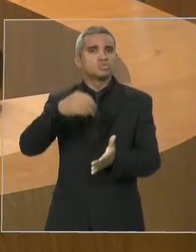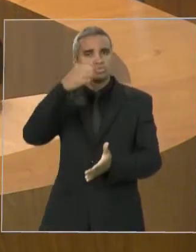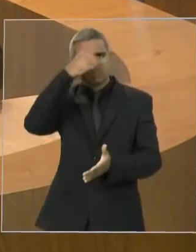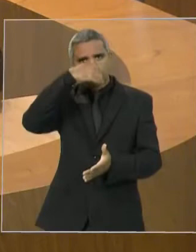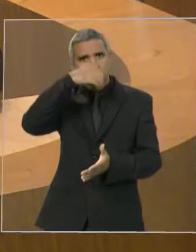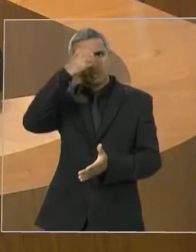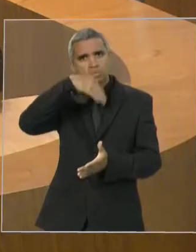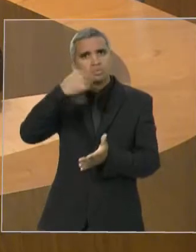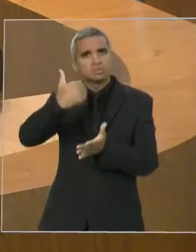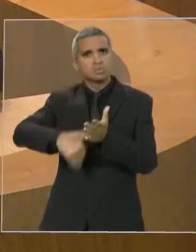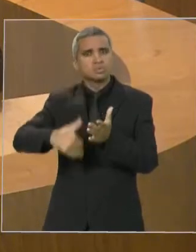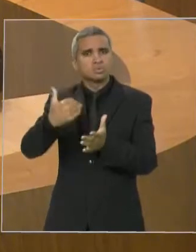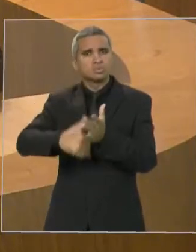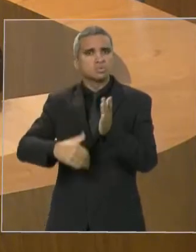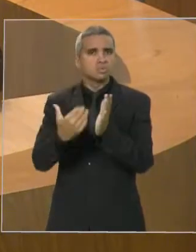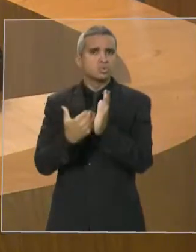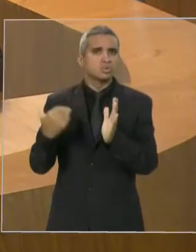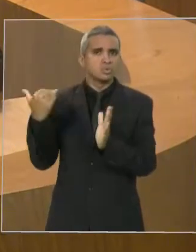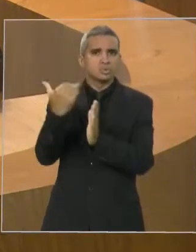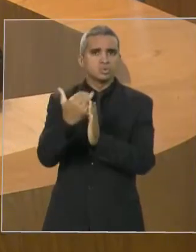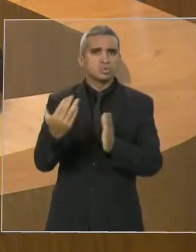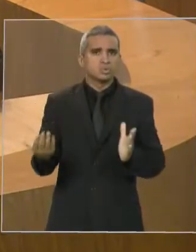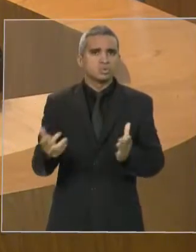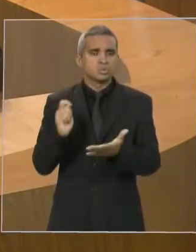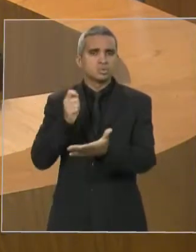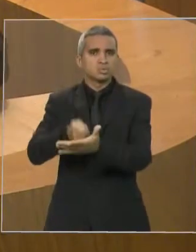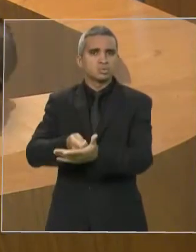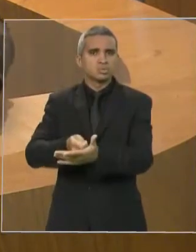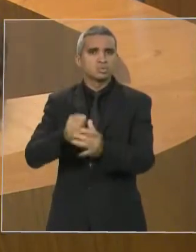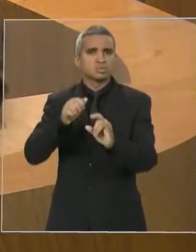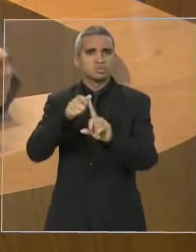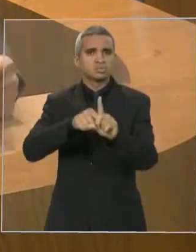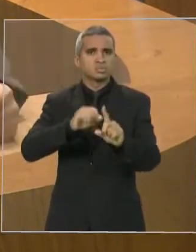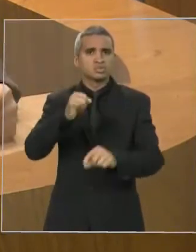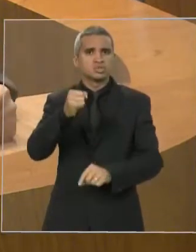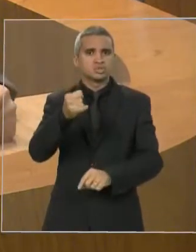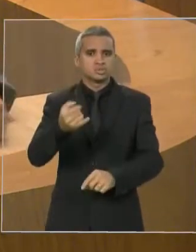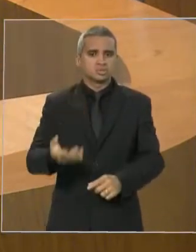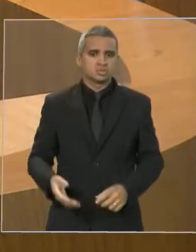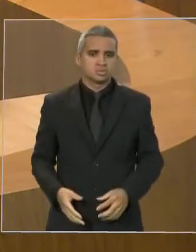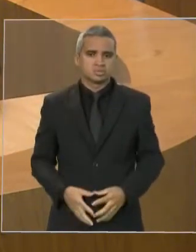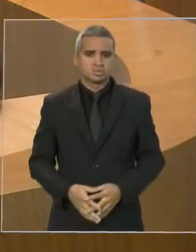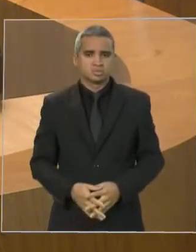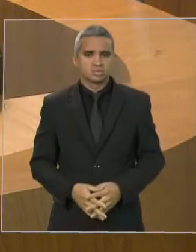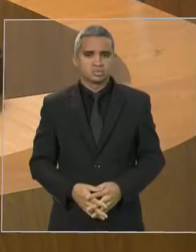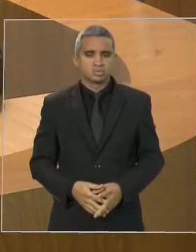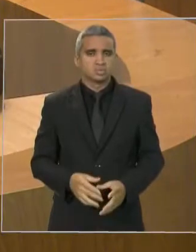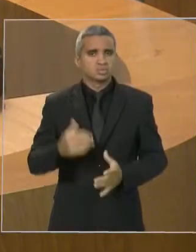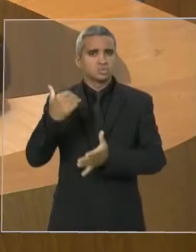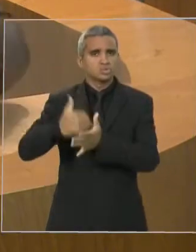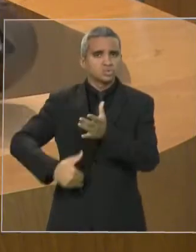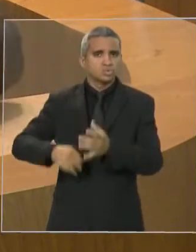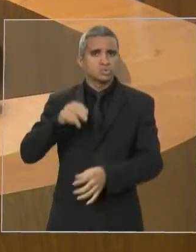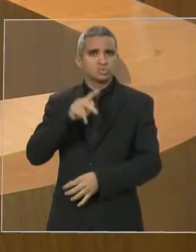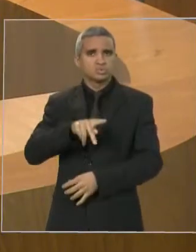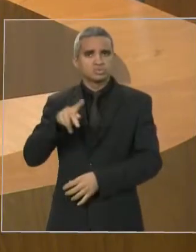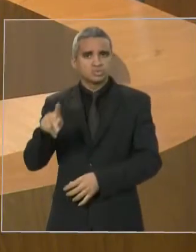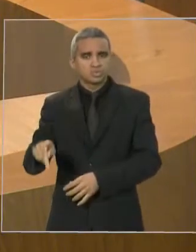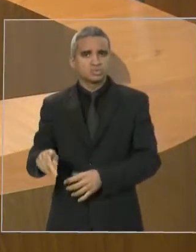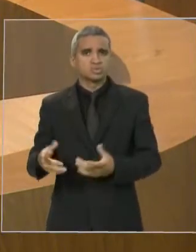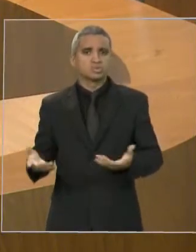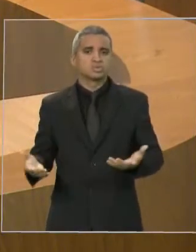no pagamento de janeiro de 2018 dos professores e